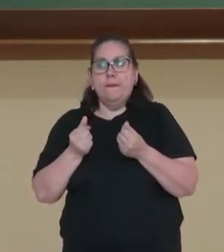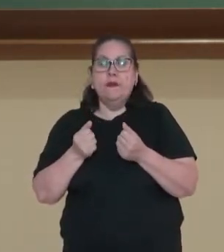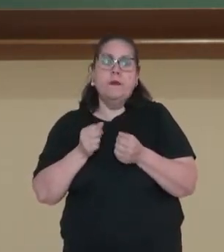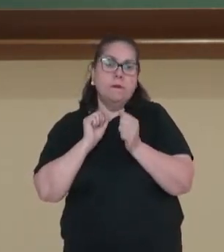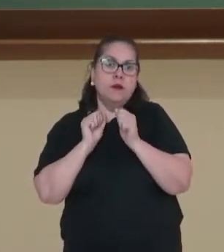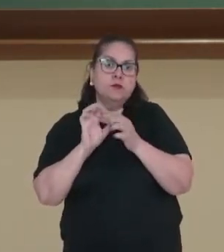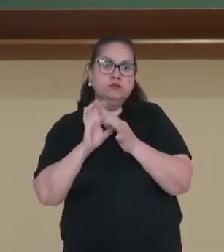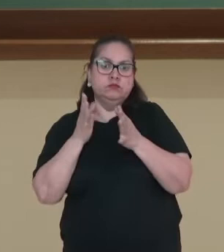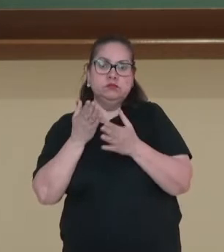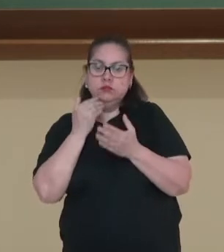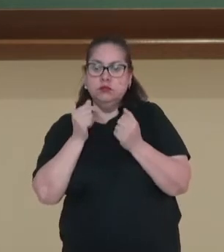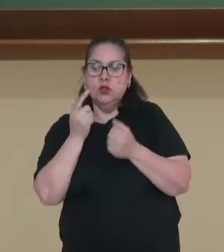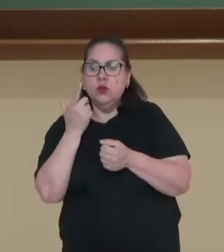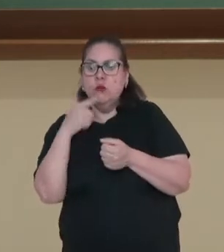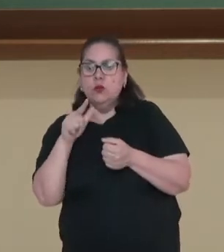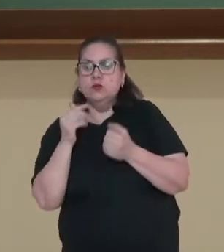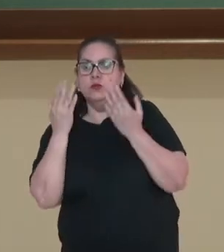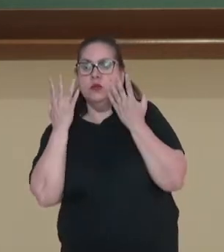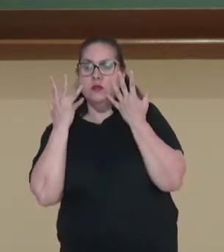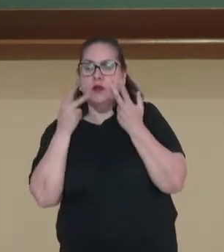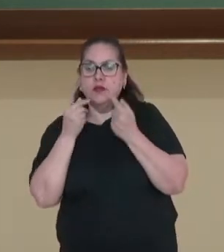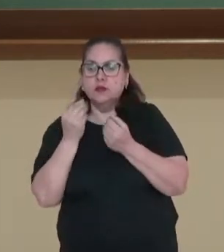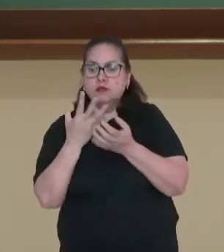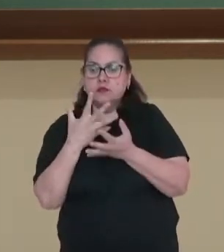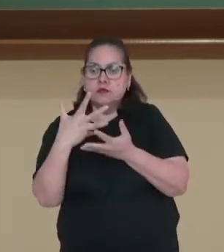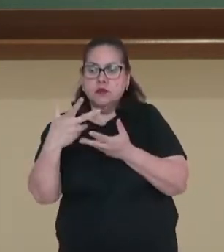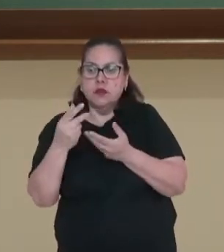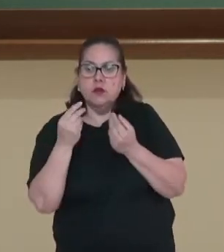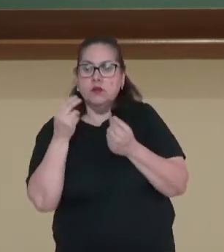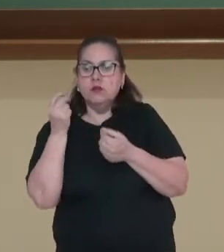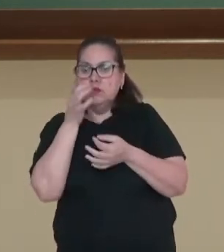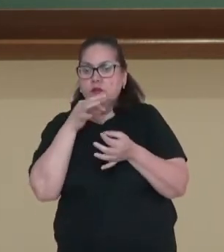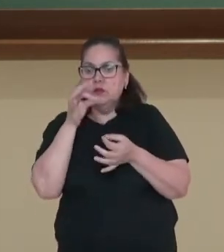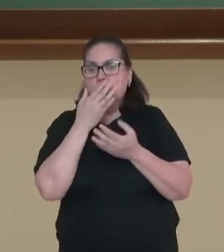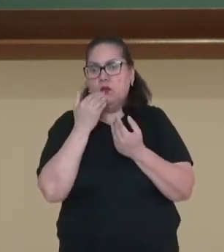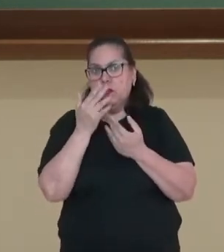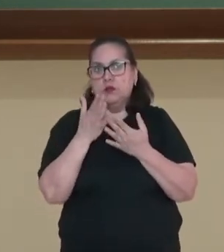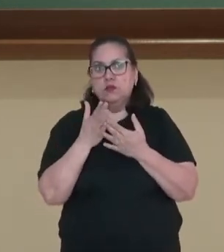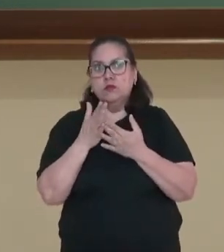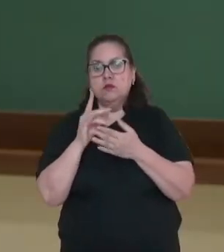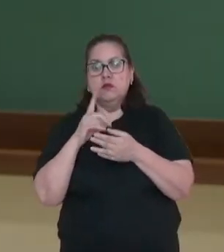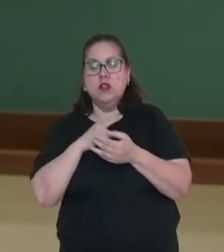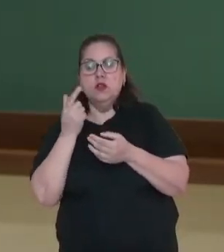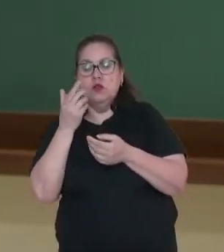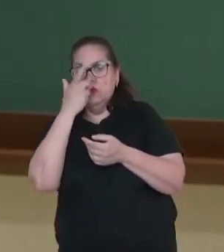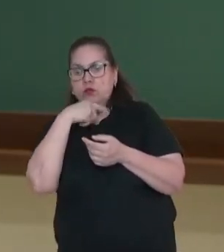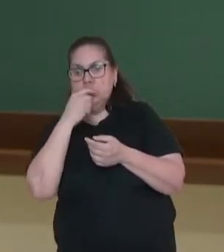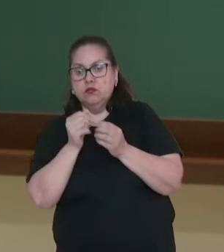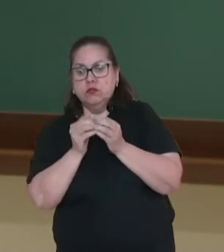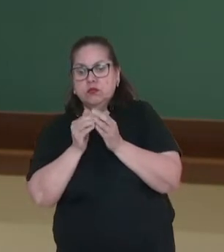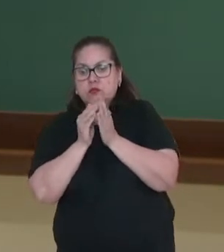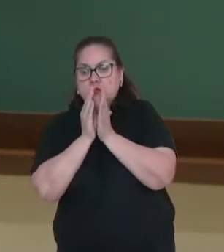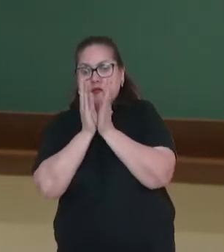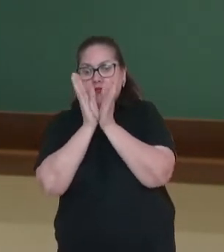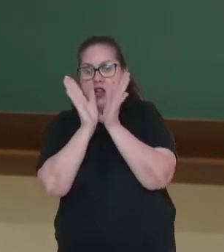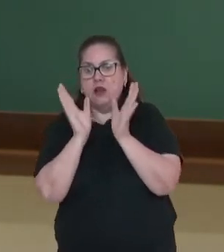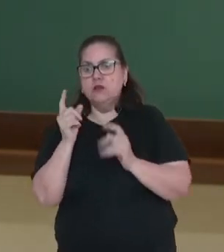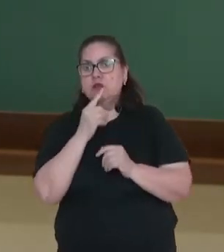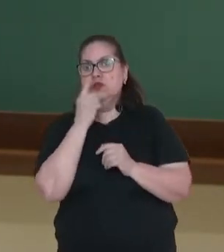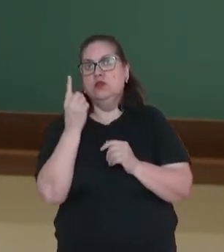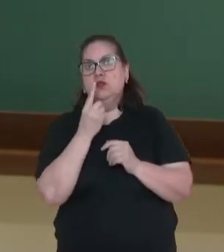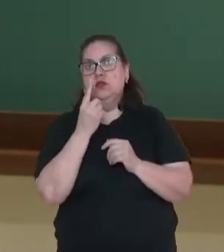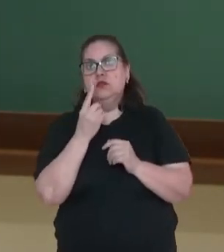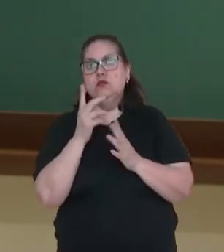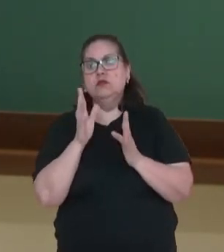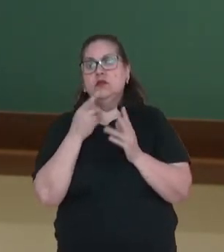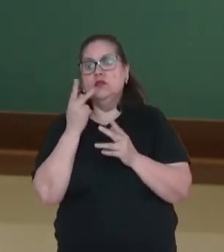permitir a alimentação de alguns animais, atrair esses animais para a alimentação. Tem aqueles frutos que se abrem sozinhos, né? Que é